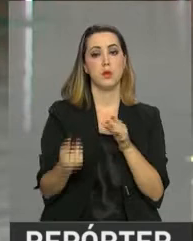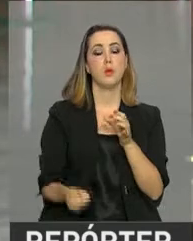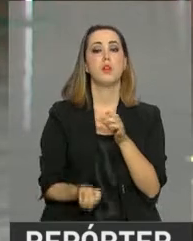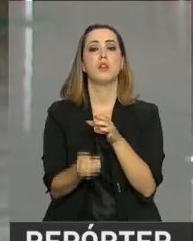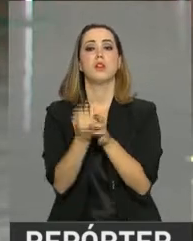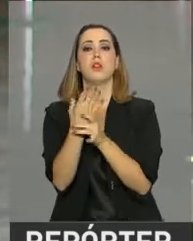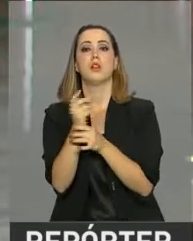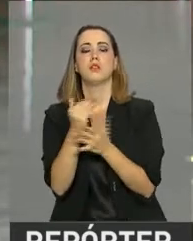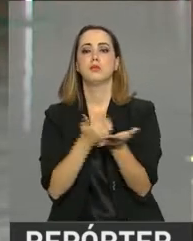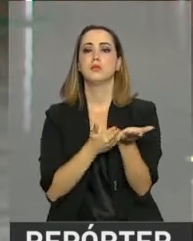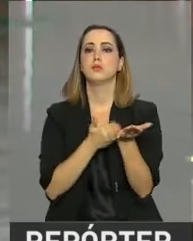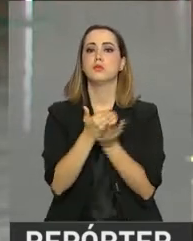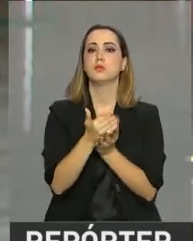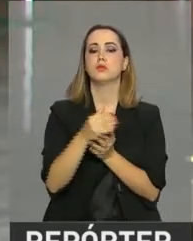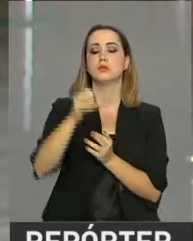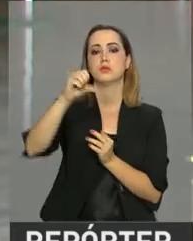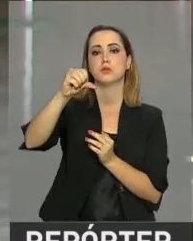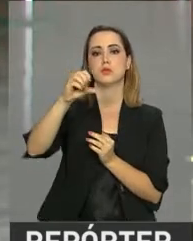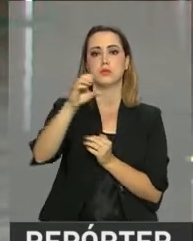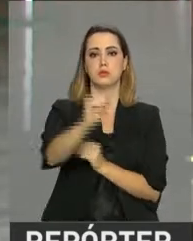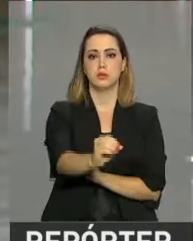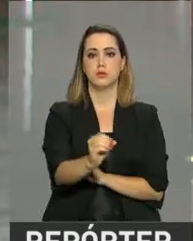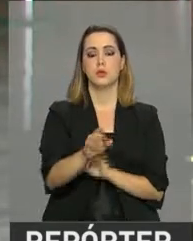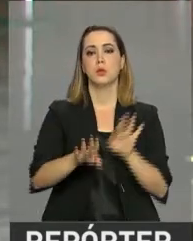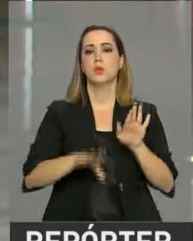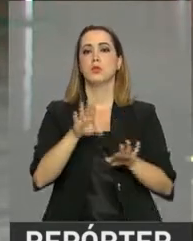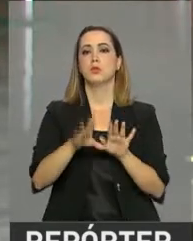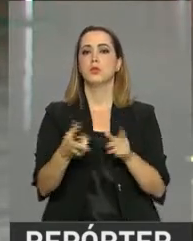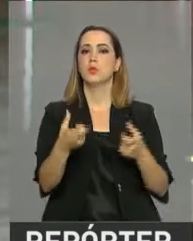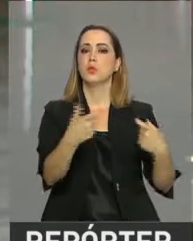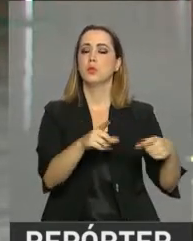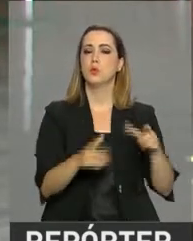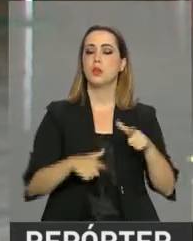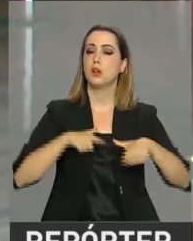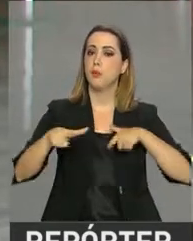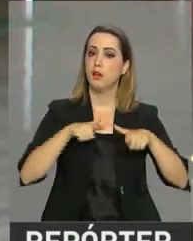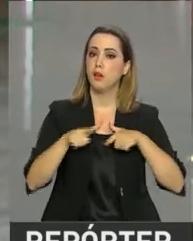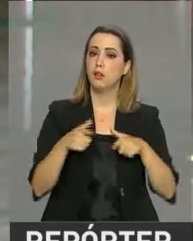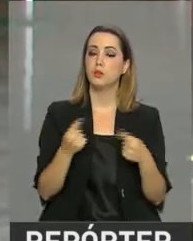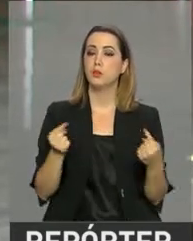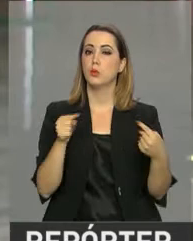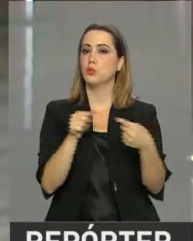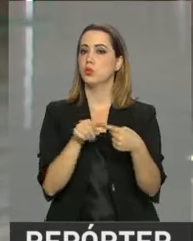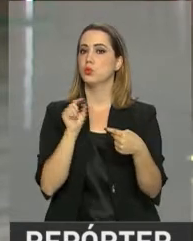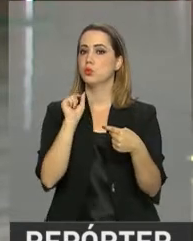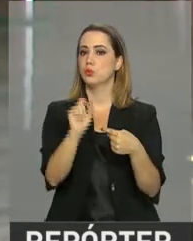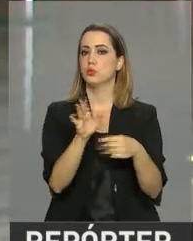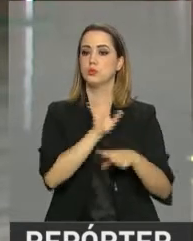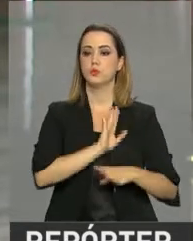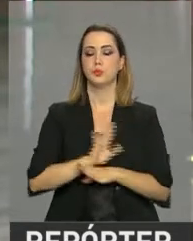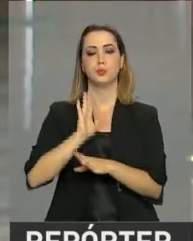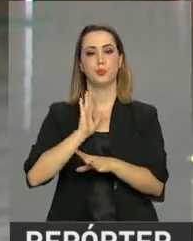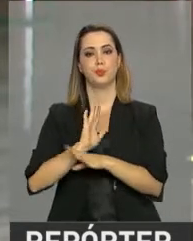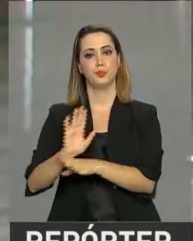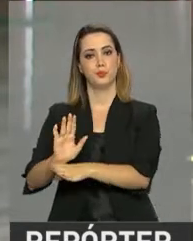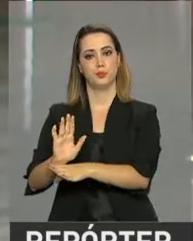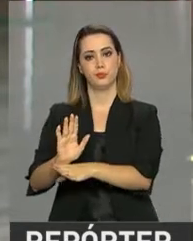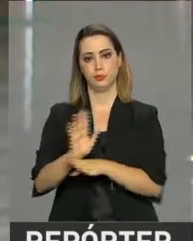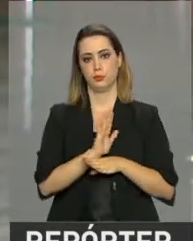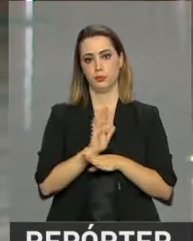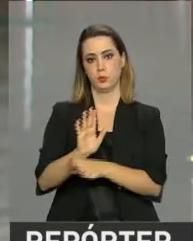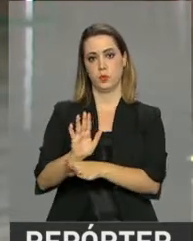em meados da década de 90 e entre outras funções tem o objetivo de auxiliar em termos